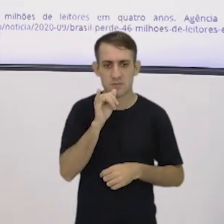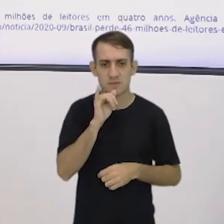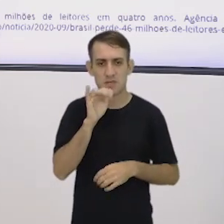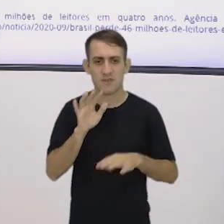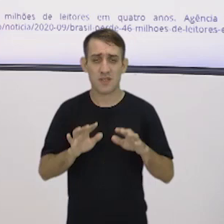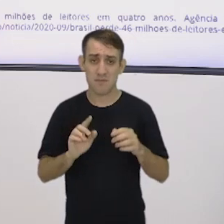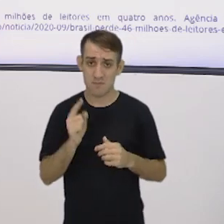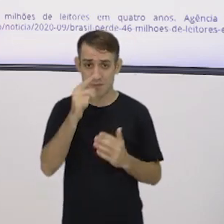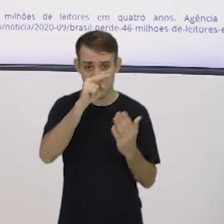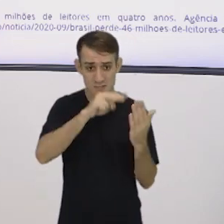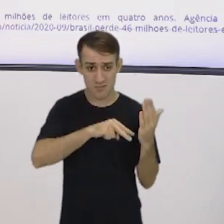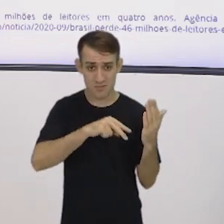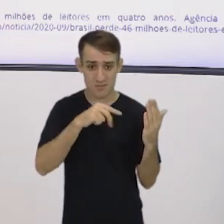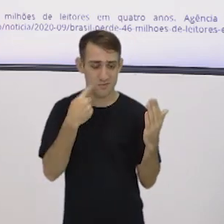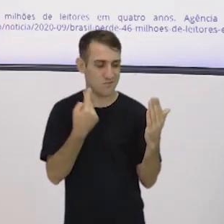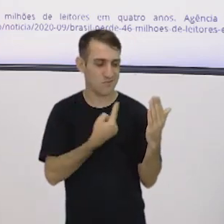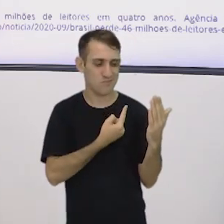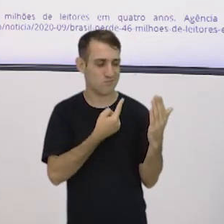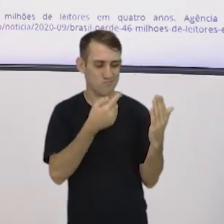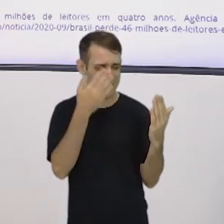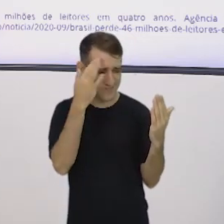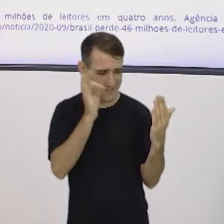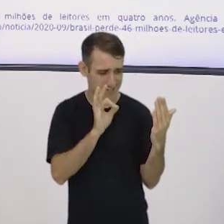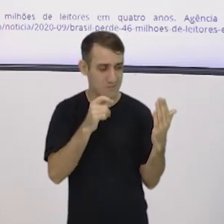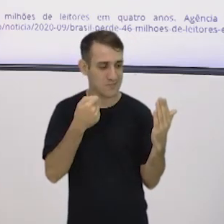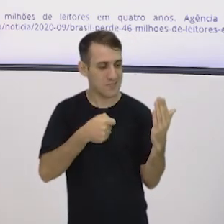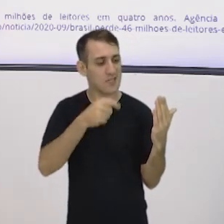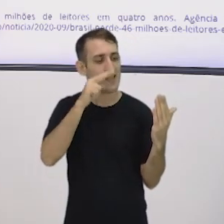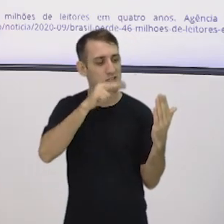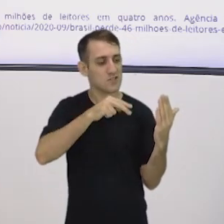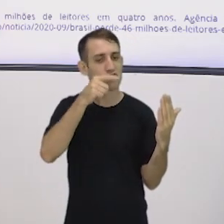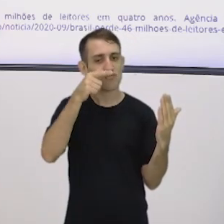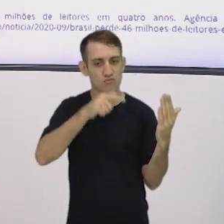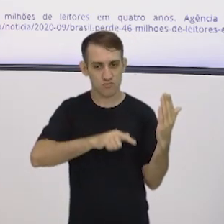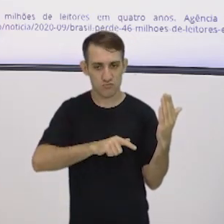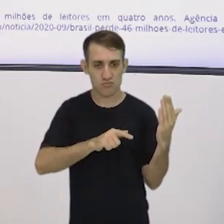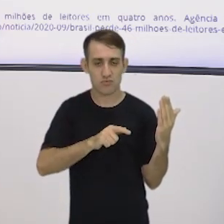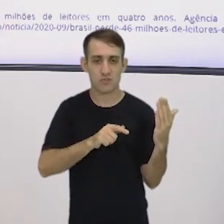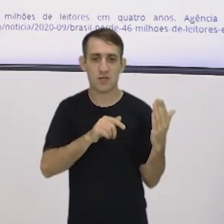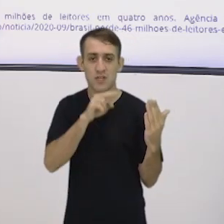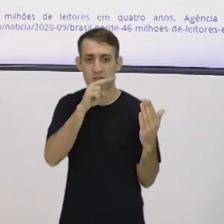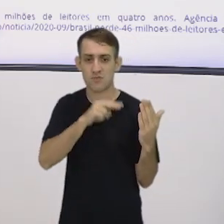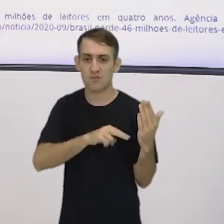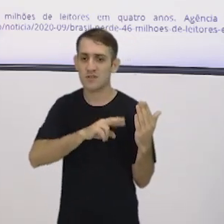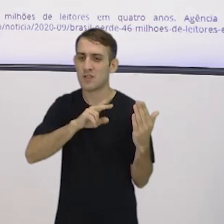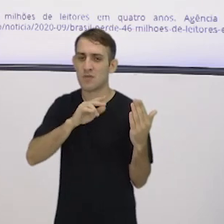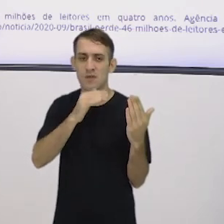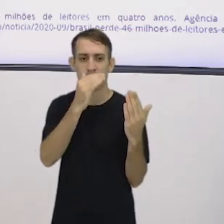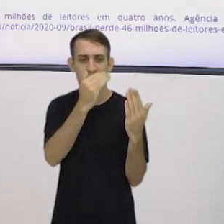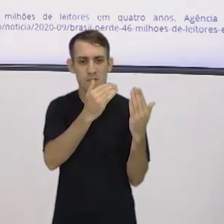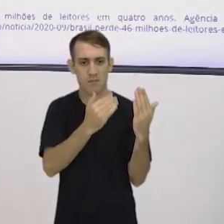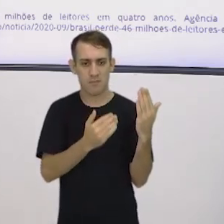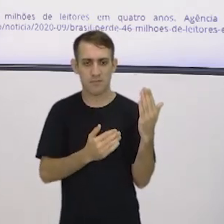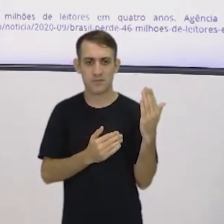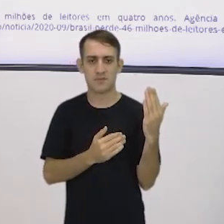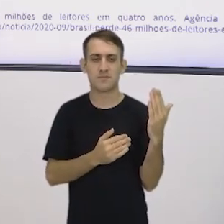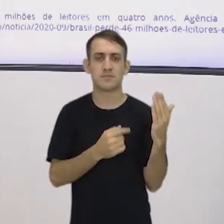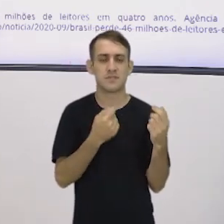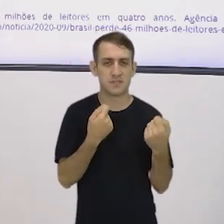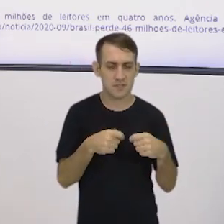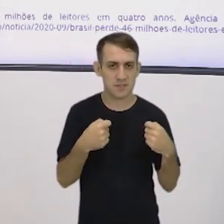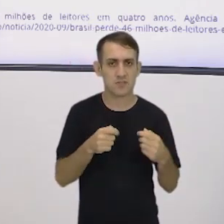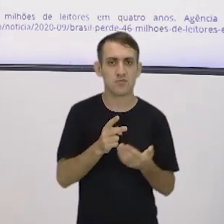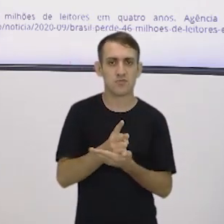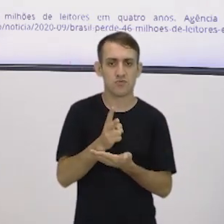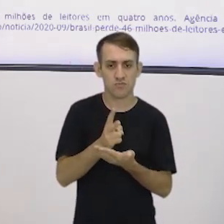primeira leitura, não há uma receita e você precisa reler. A leitura não é linear, é um ir e vir constante